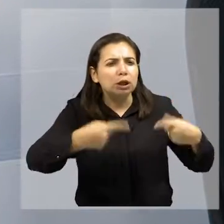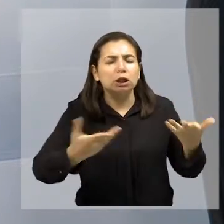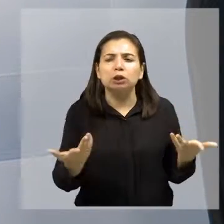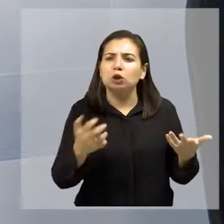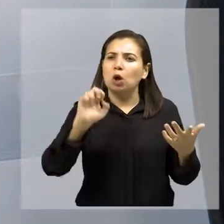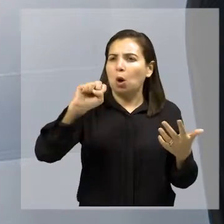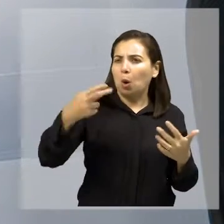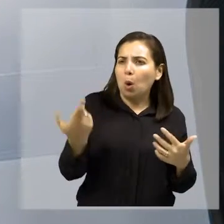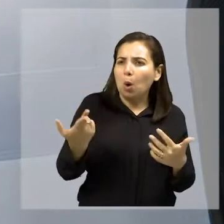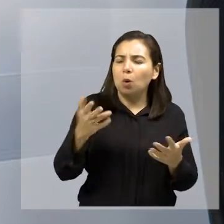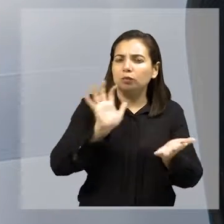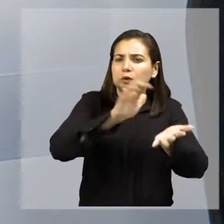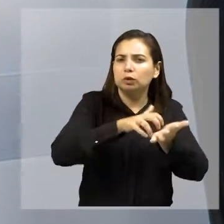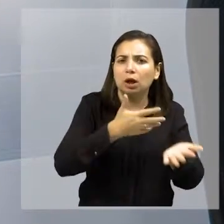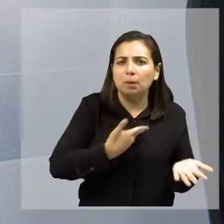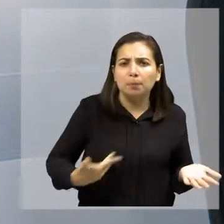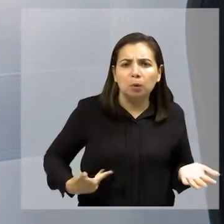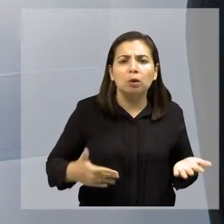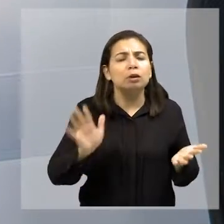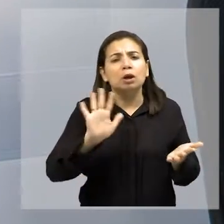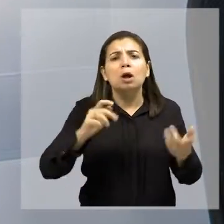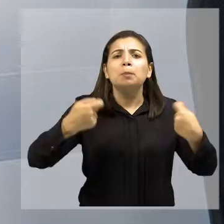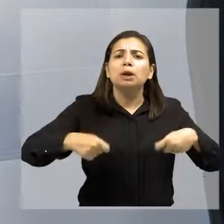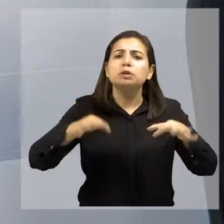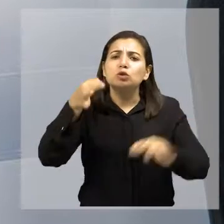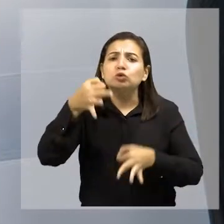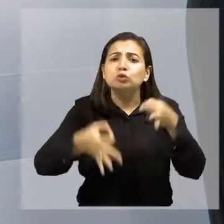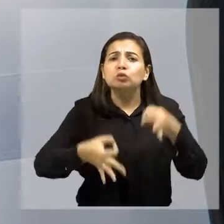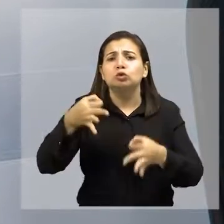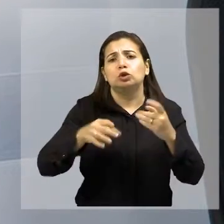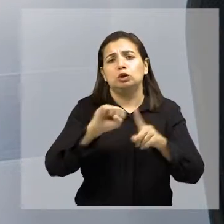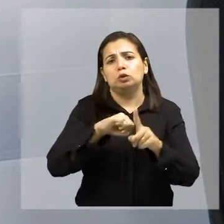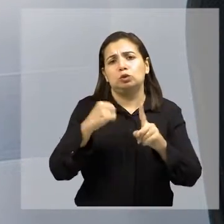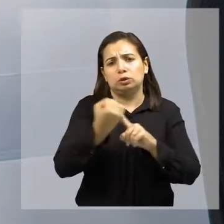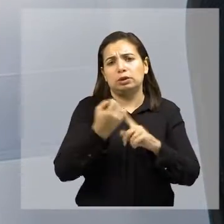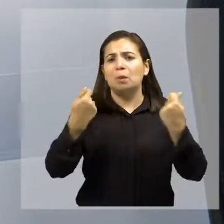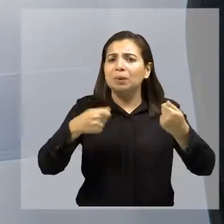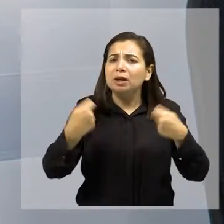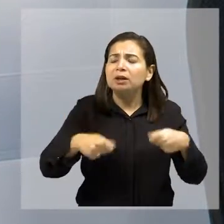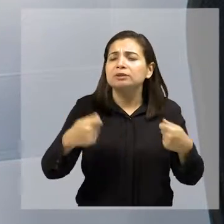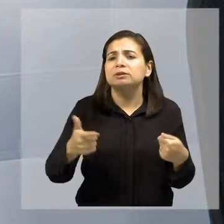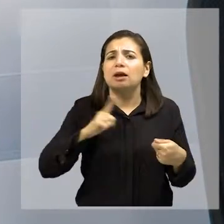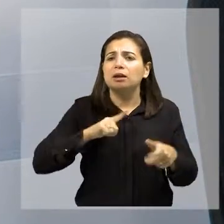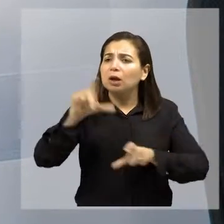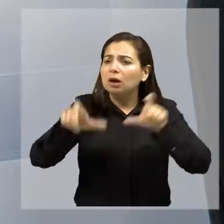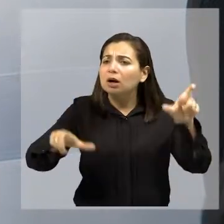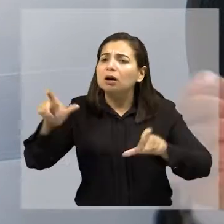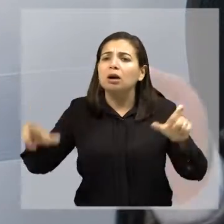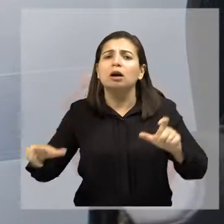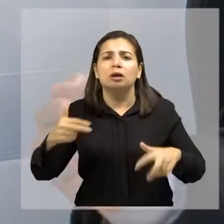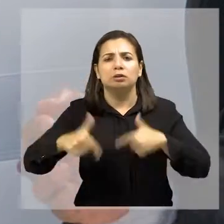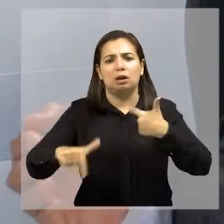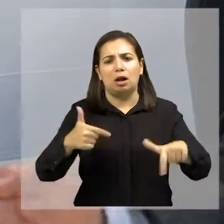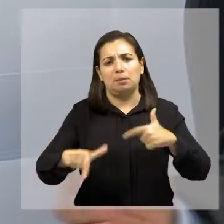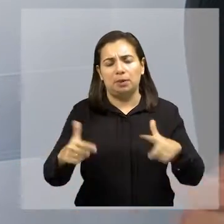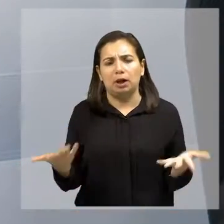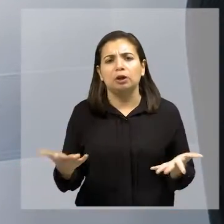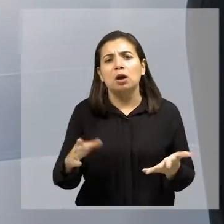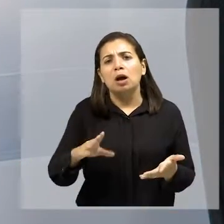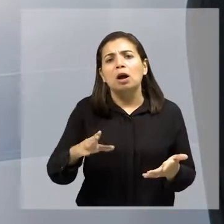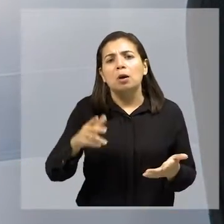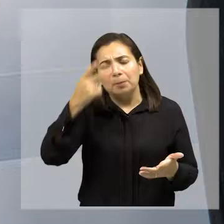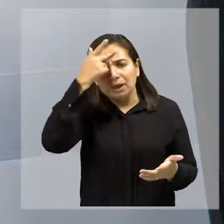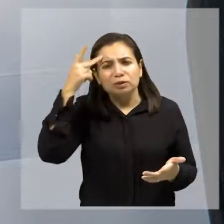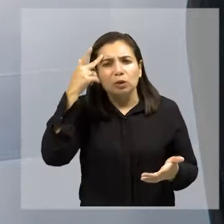funcionário público, mas que, na verdade, houvesse mais justiça social com os trabalhadores, com as trabalhadoras, com os